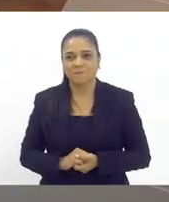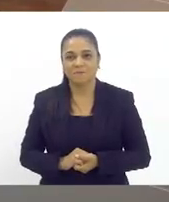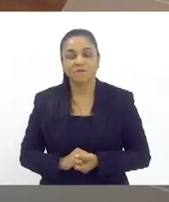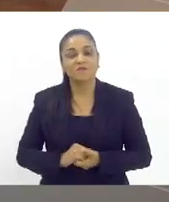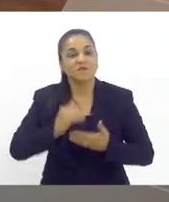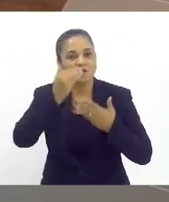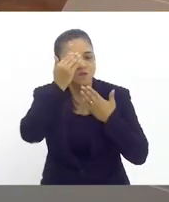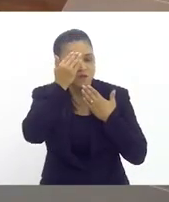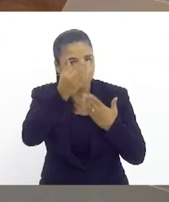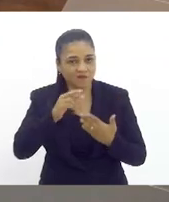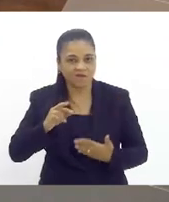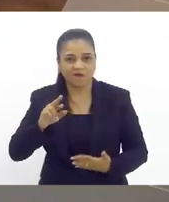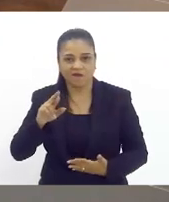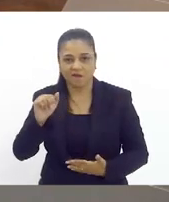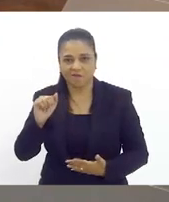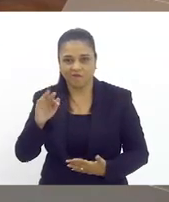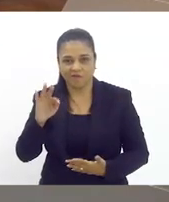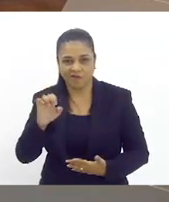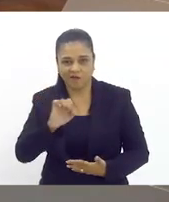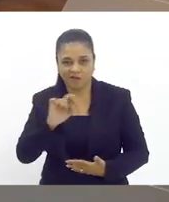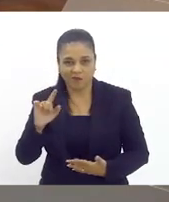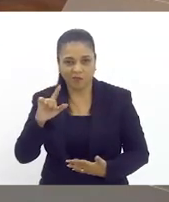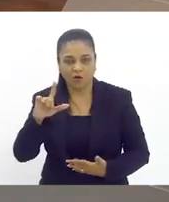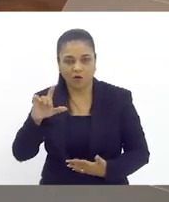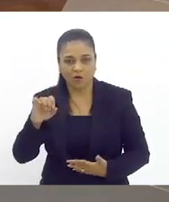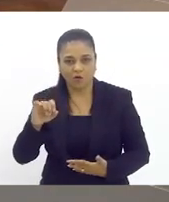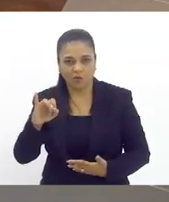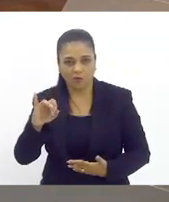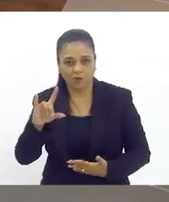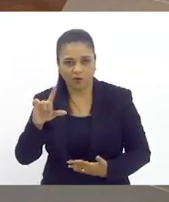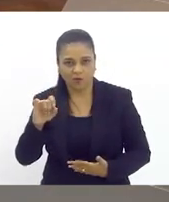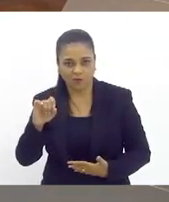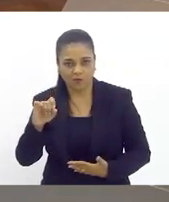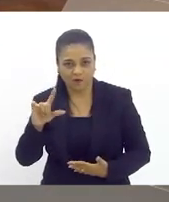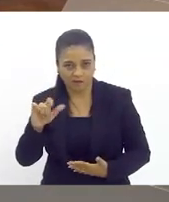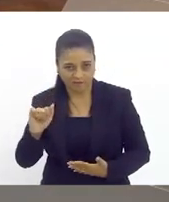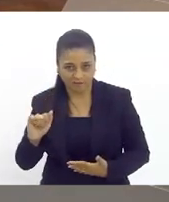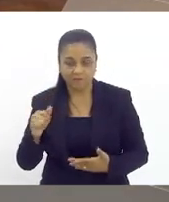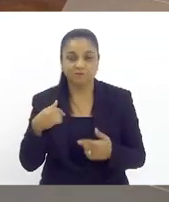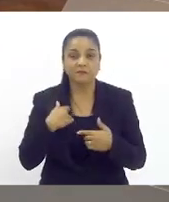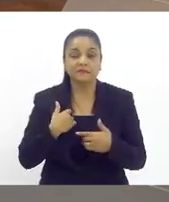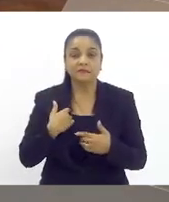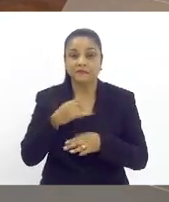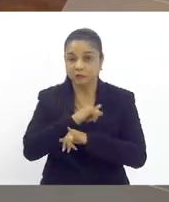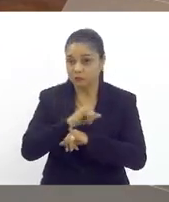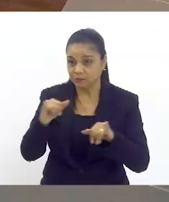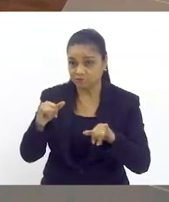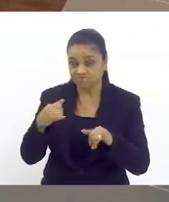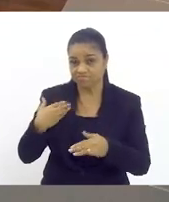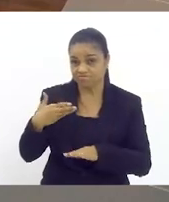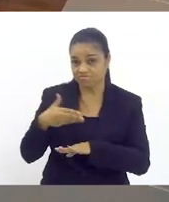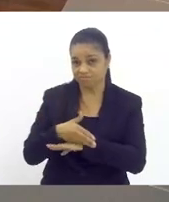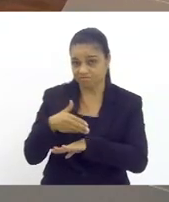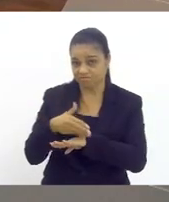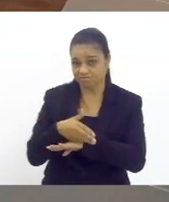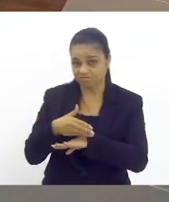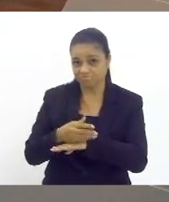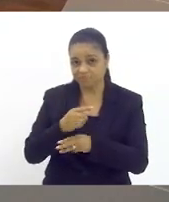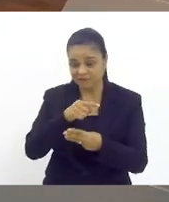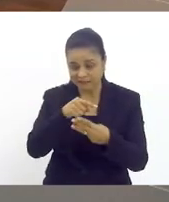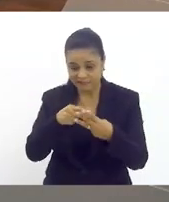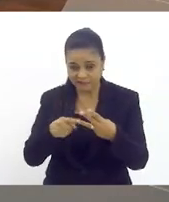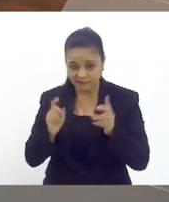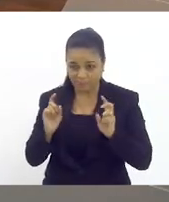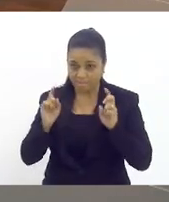Obrigado Rafael Loyola a não ser aqui a presença de três